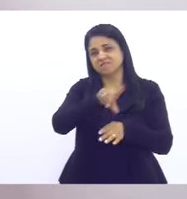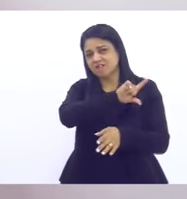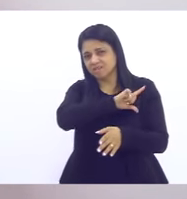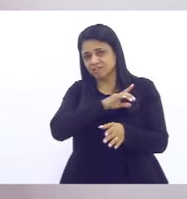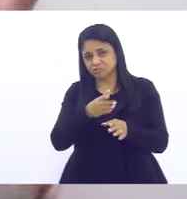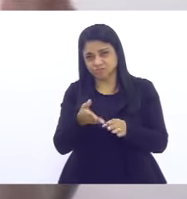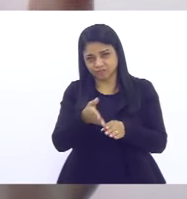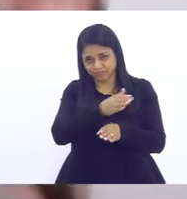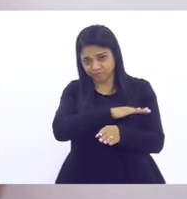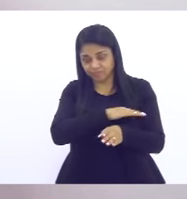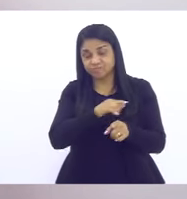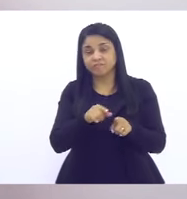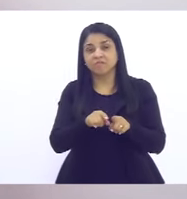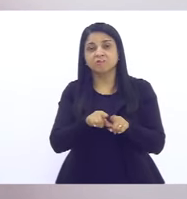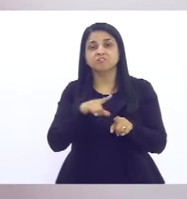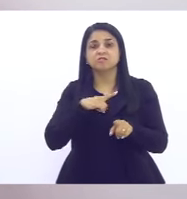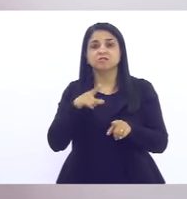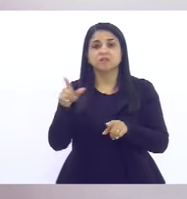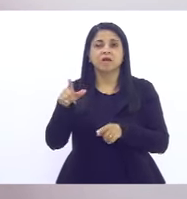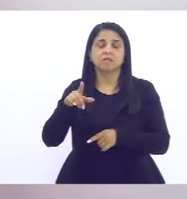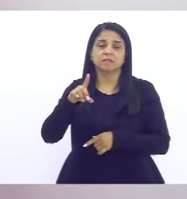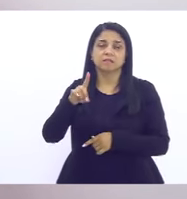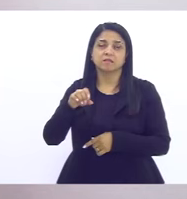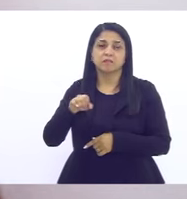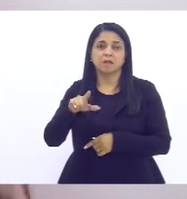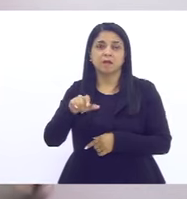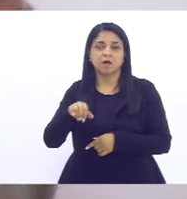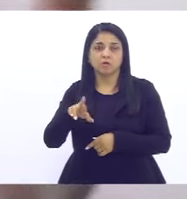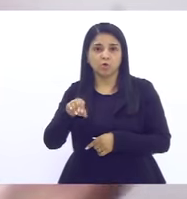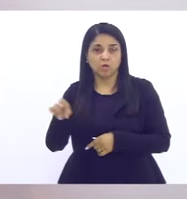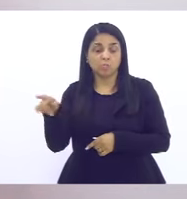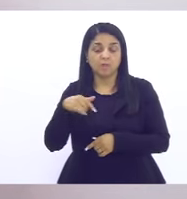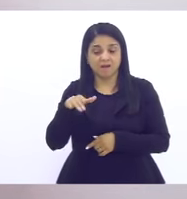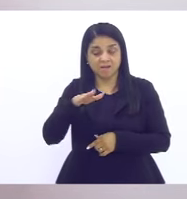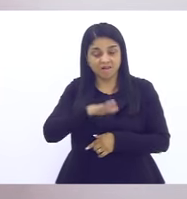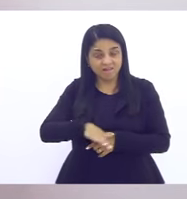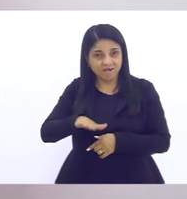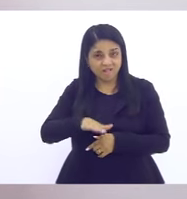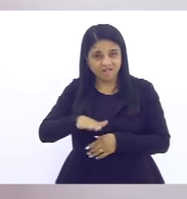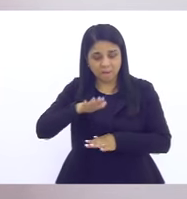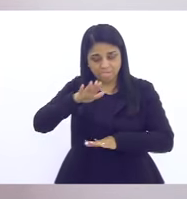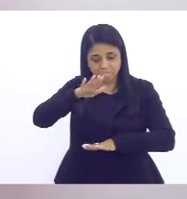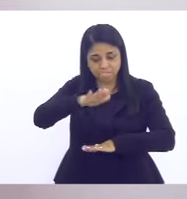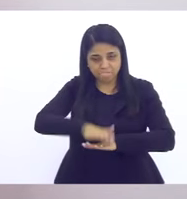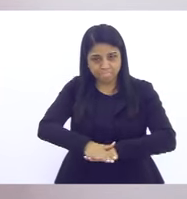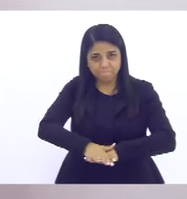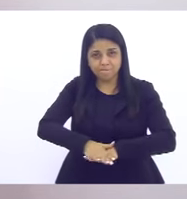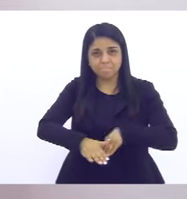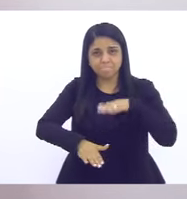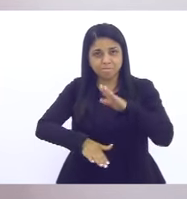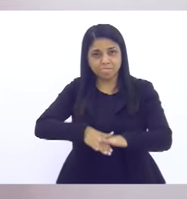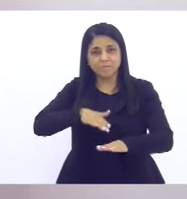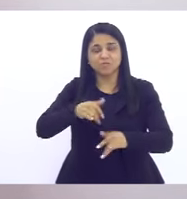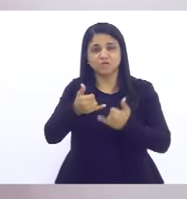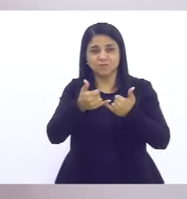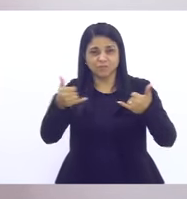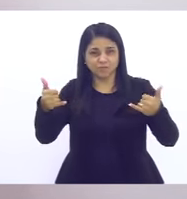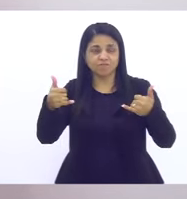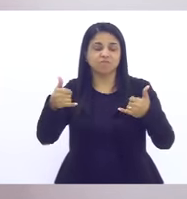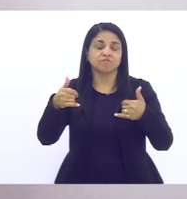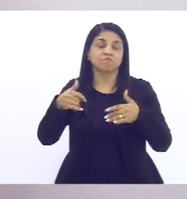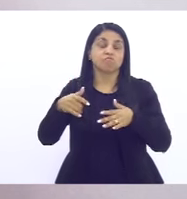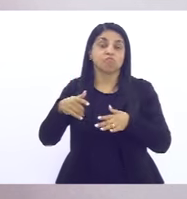né, falando lá também da sua cidade, uma criança que pisou num fio de alta tensão, teve que ser internado no